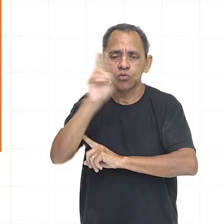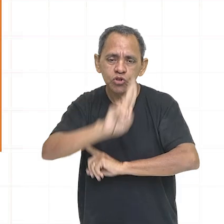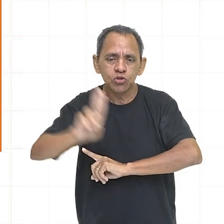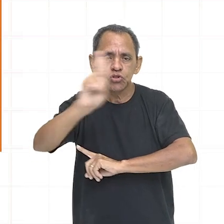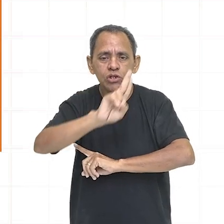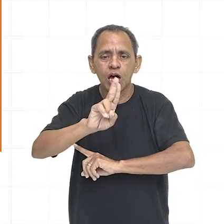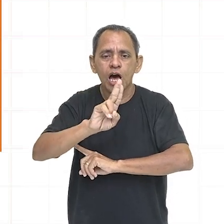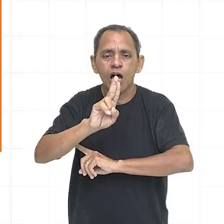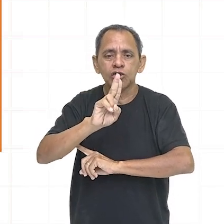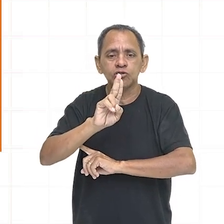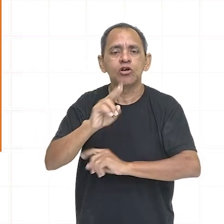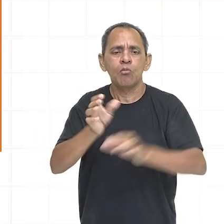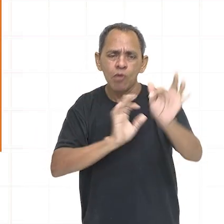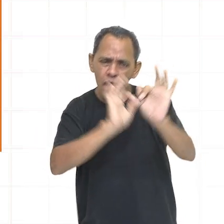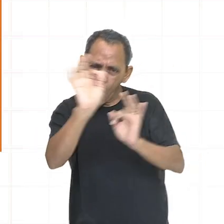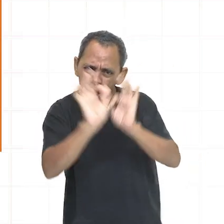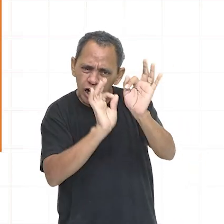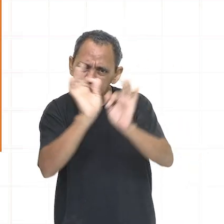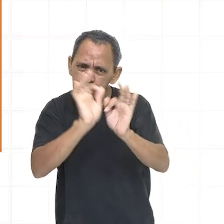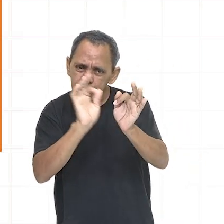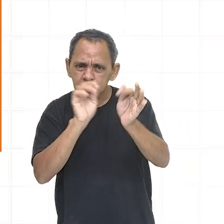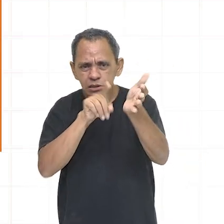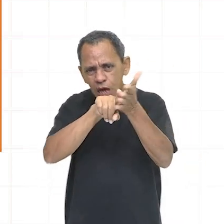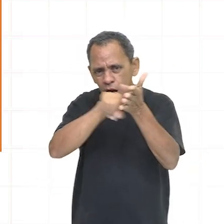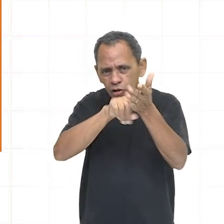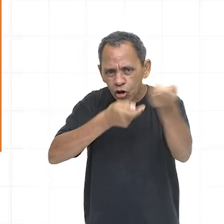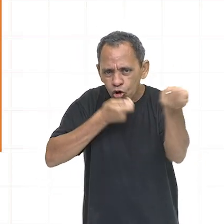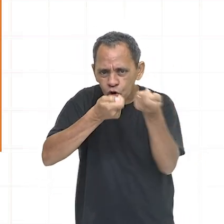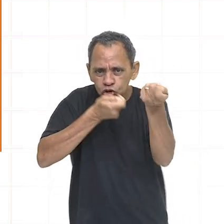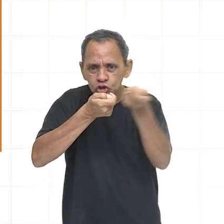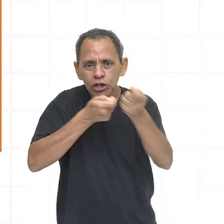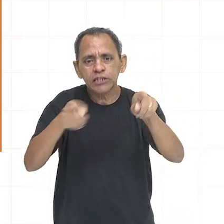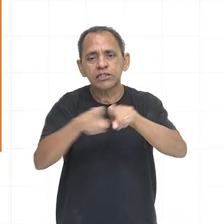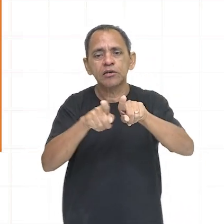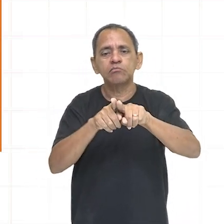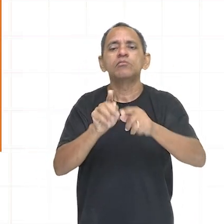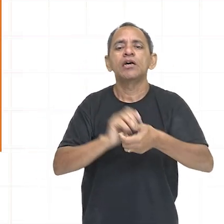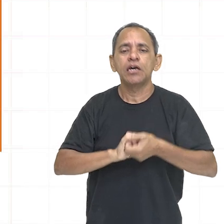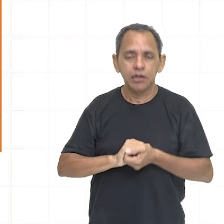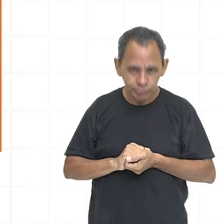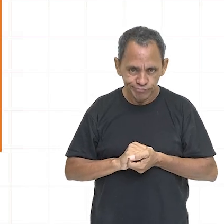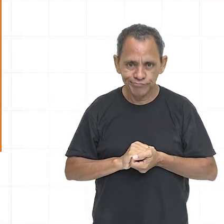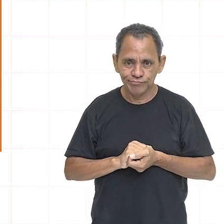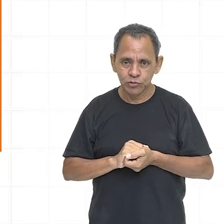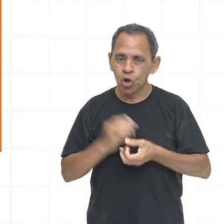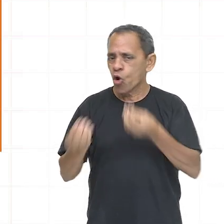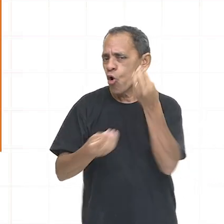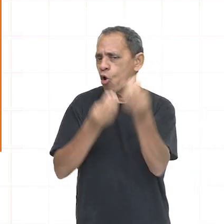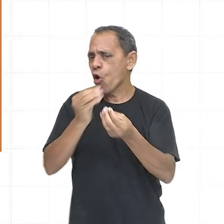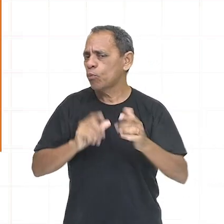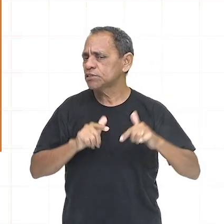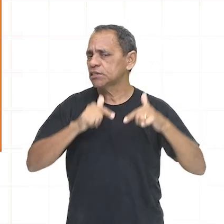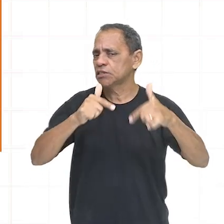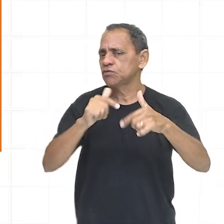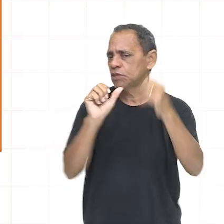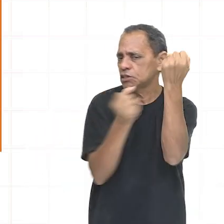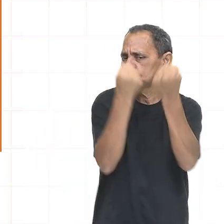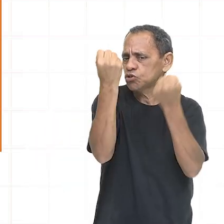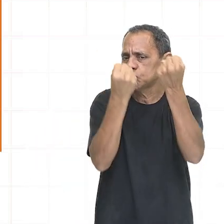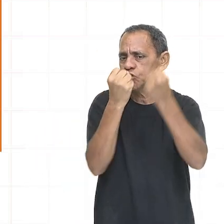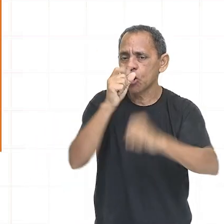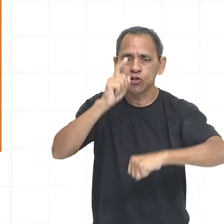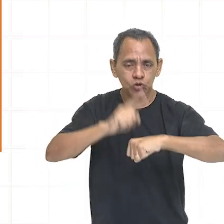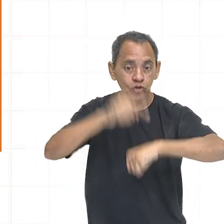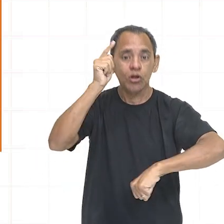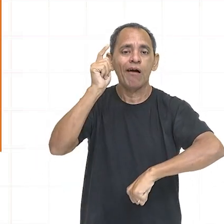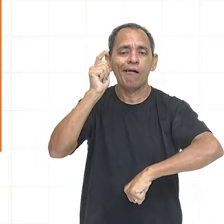para monitorar e também controlar essas operações industriais em tempo real, saber o que está produzindo,